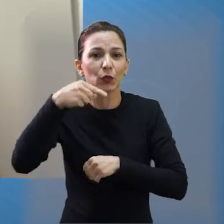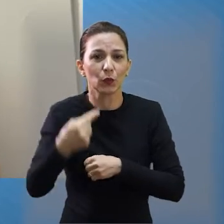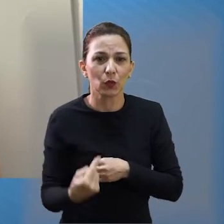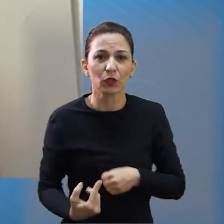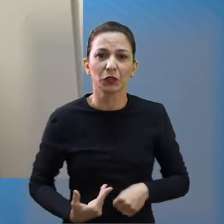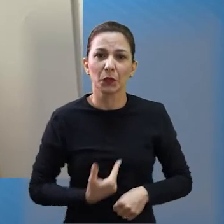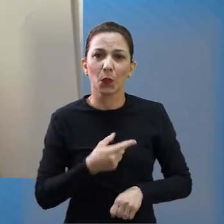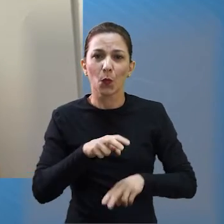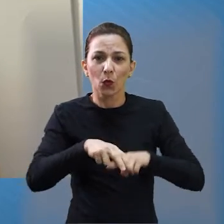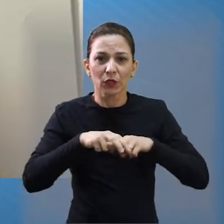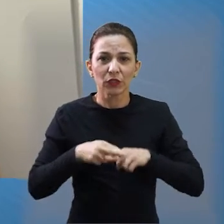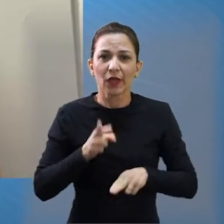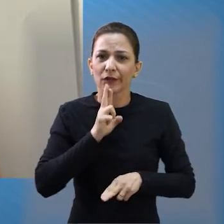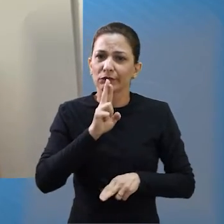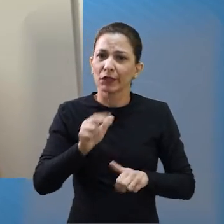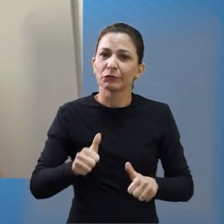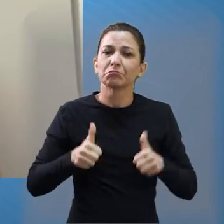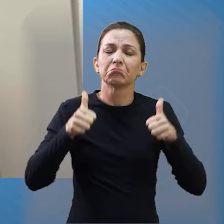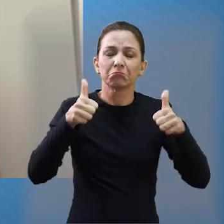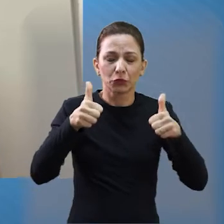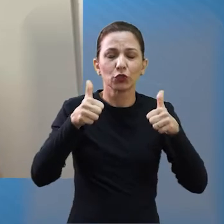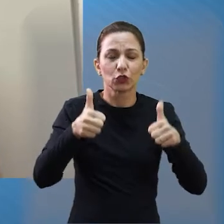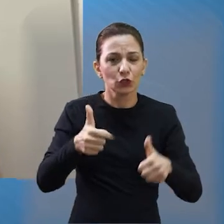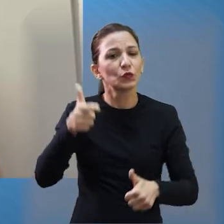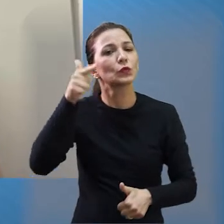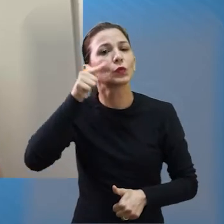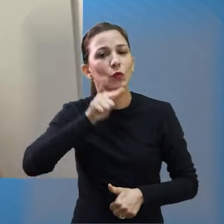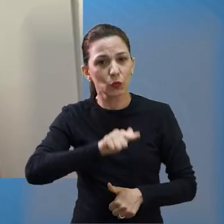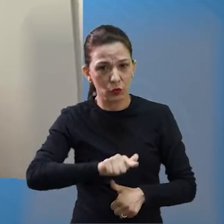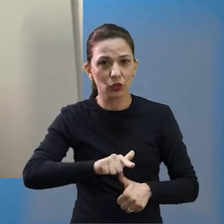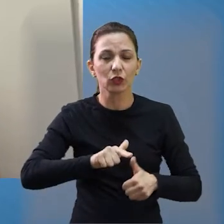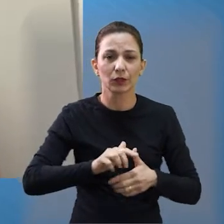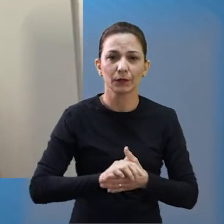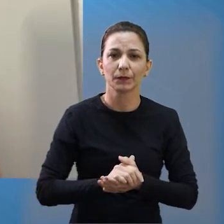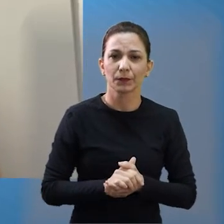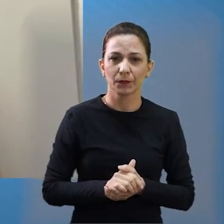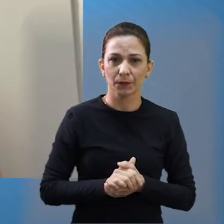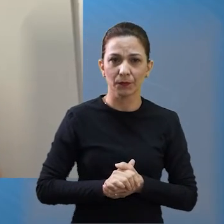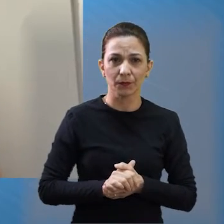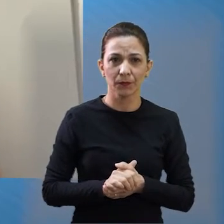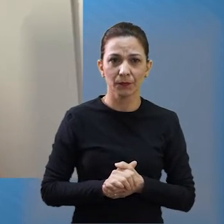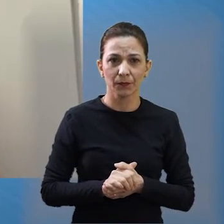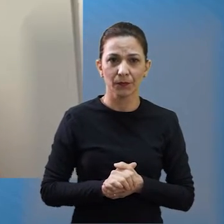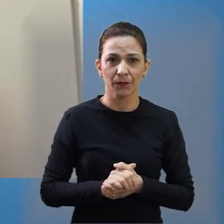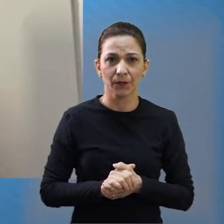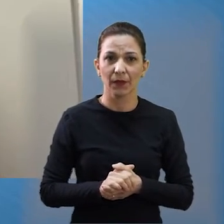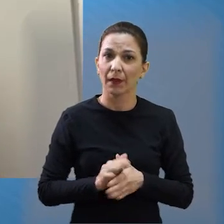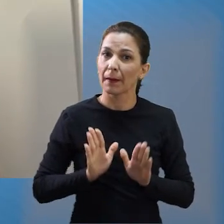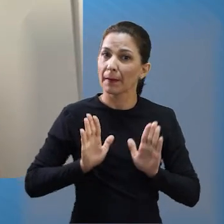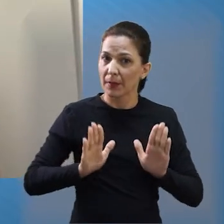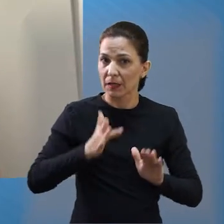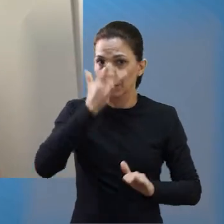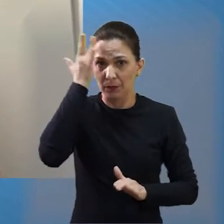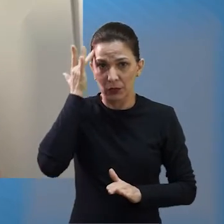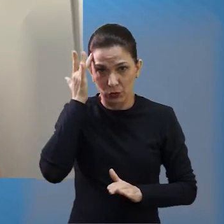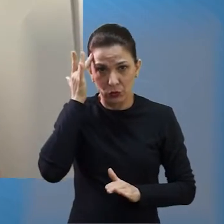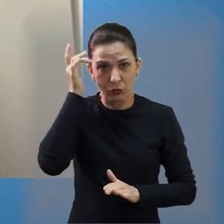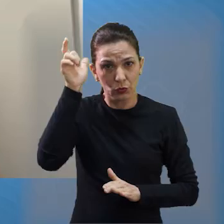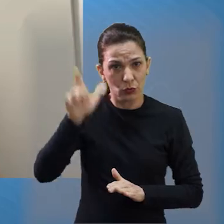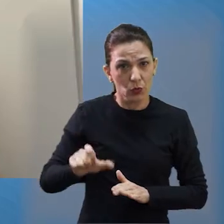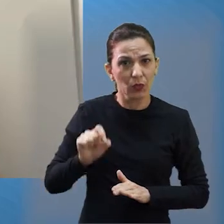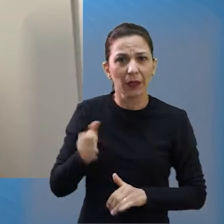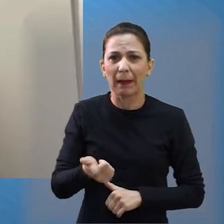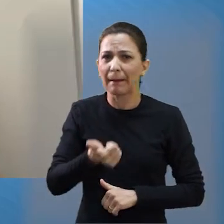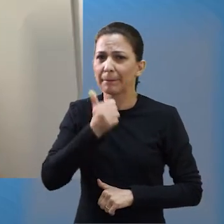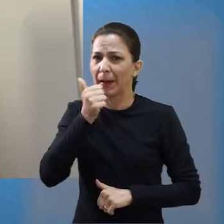pacientes que ficaram em terapia por 2 anos para depois fazer a cirurgia e aí ficaram bem. Agora, existem